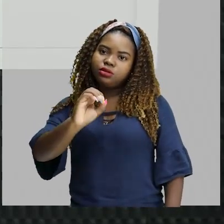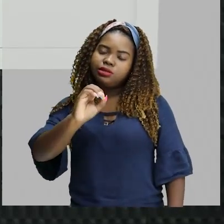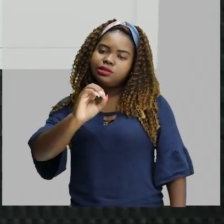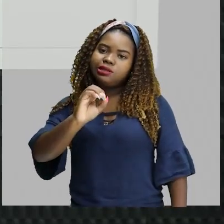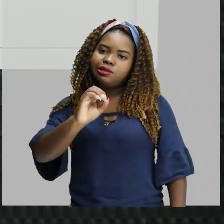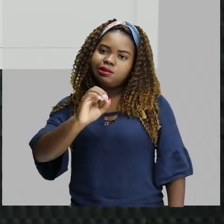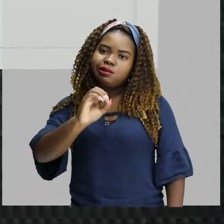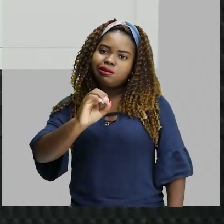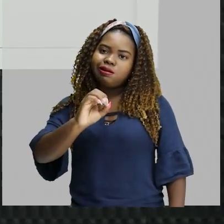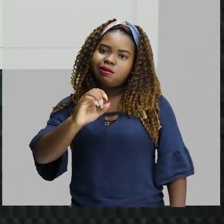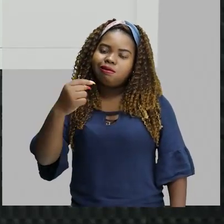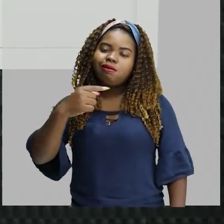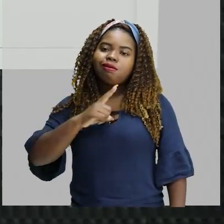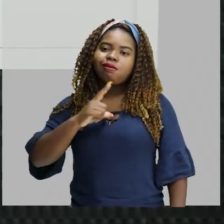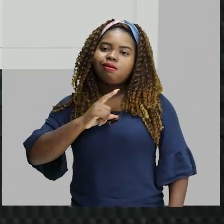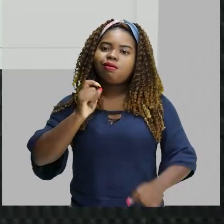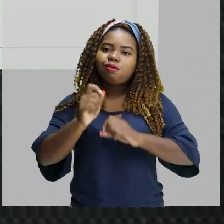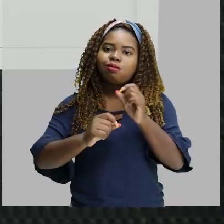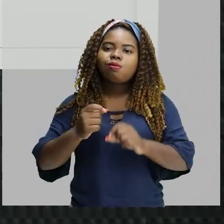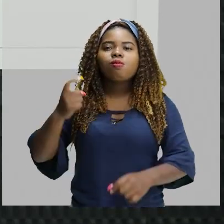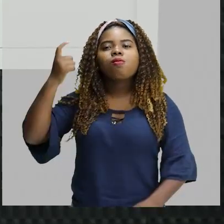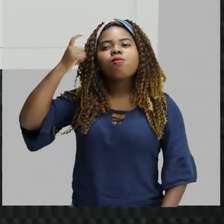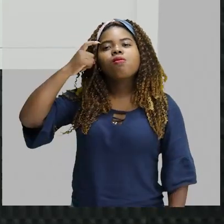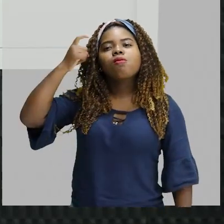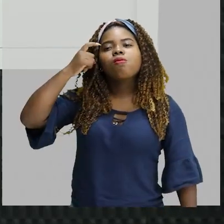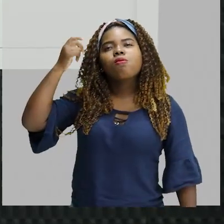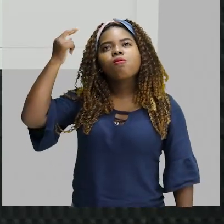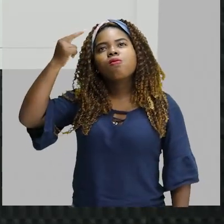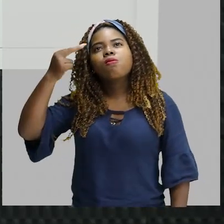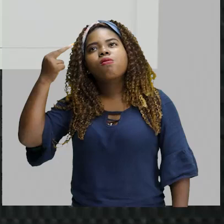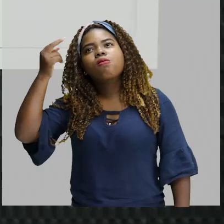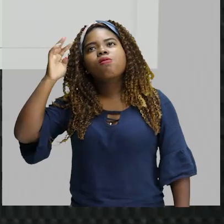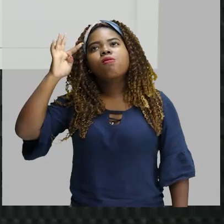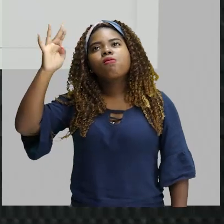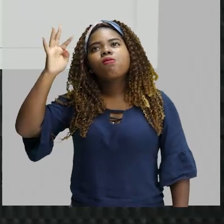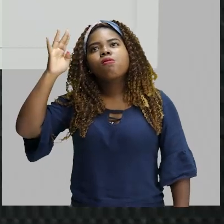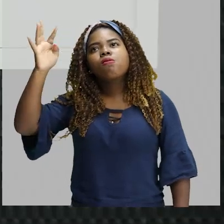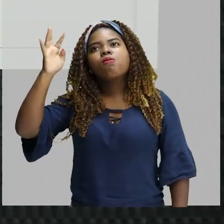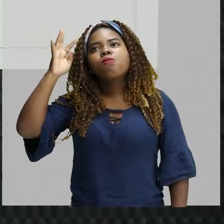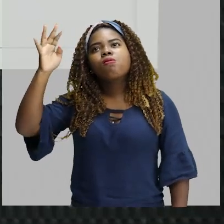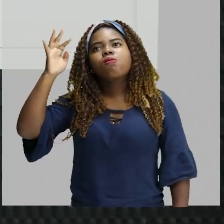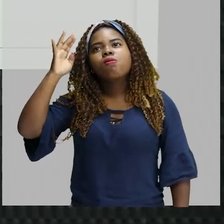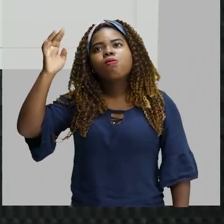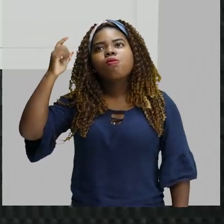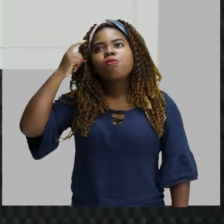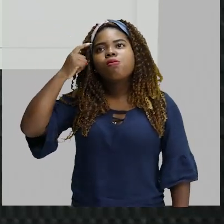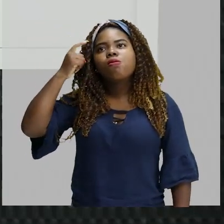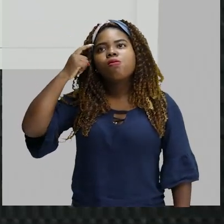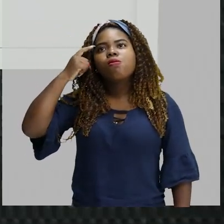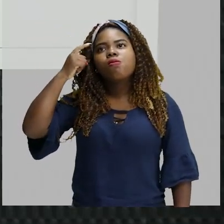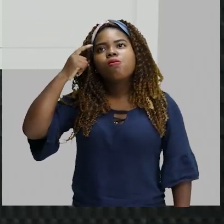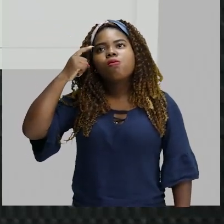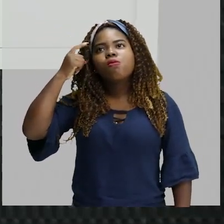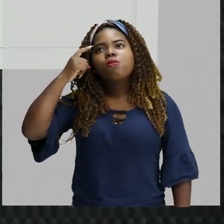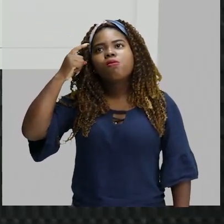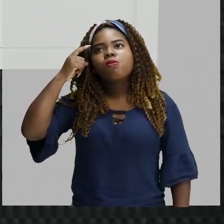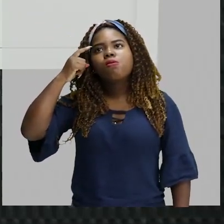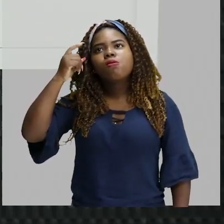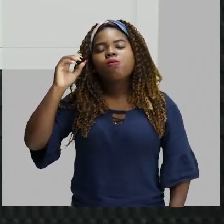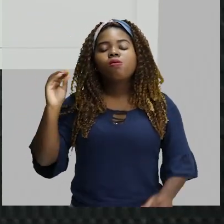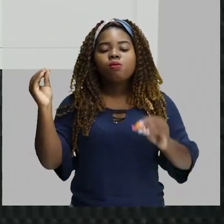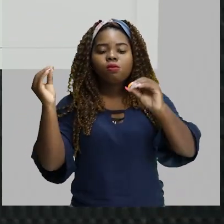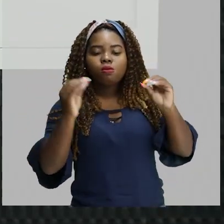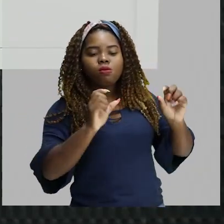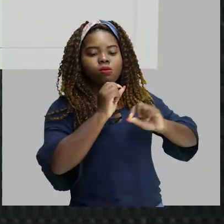proposições, certo? Essas proposições vão se articular em forma, obviamente, das